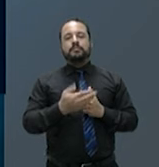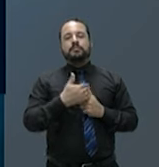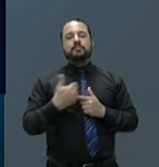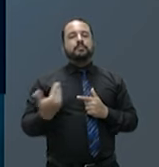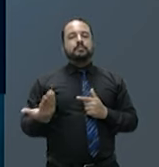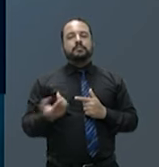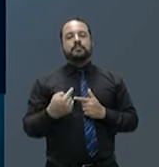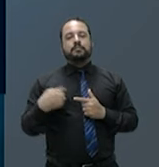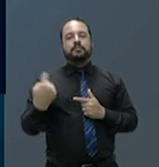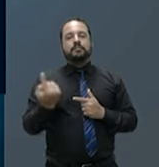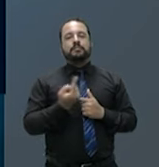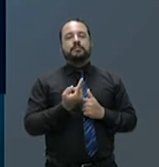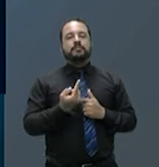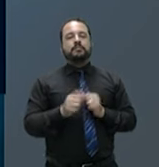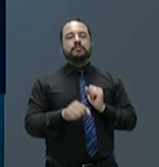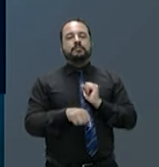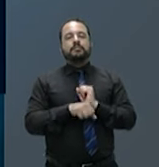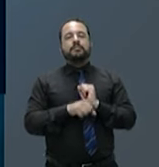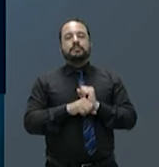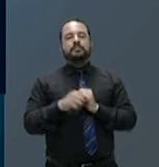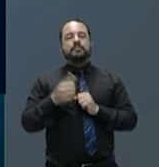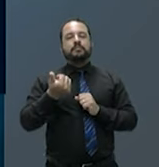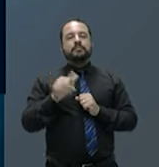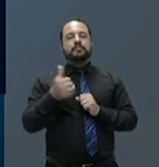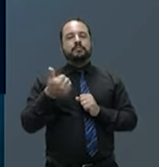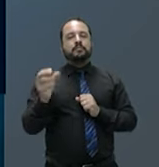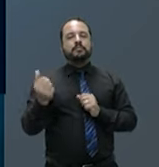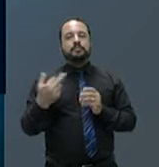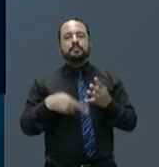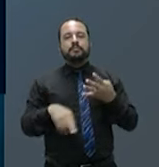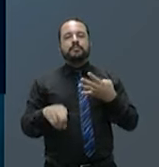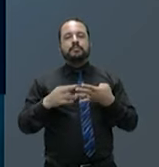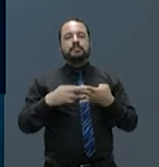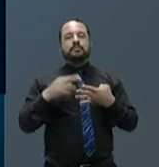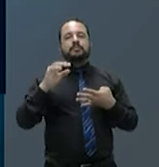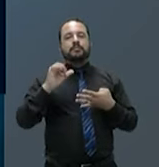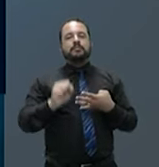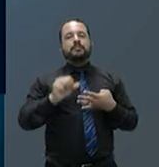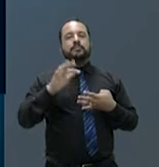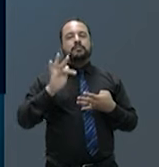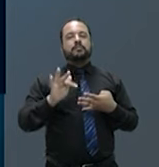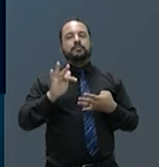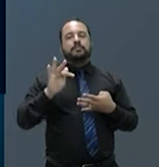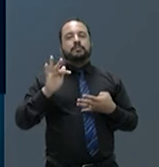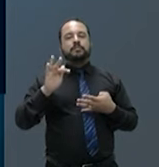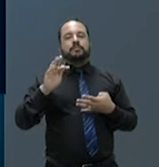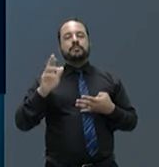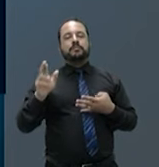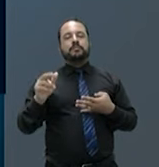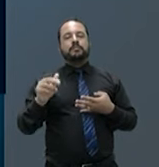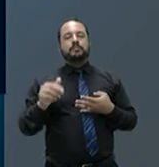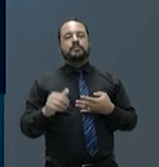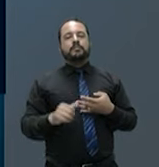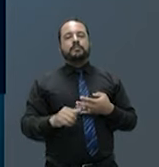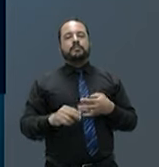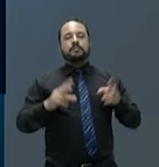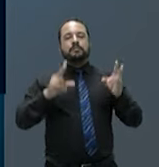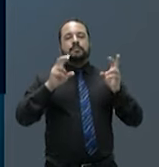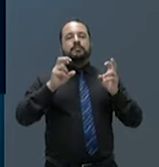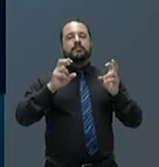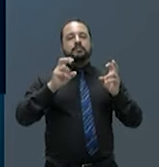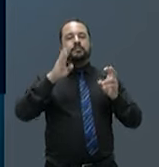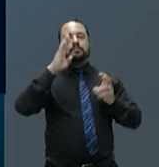aguardar a definição do tema 1232 pelo Supremo Tribunal Federal, que é o tema central do recurso.